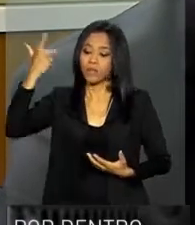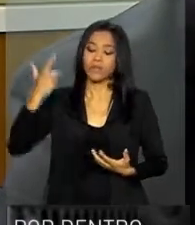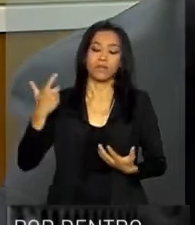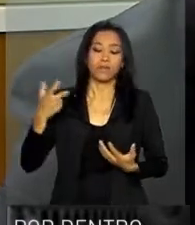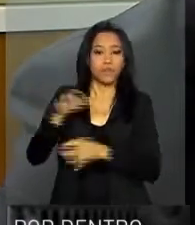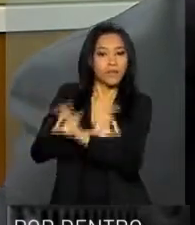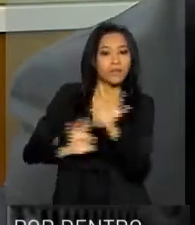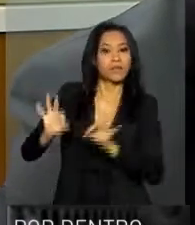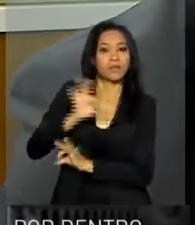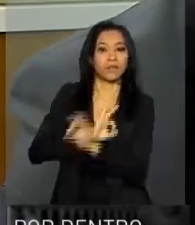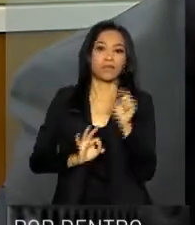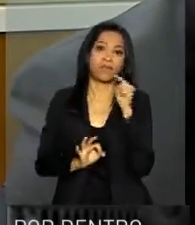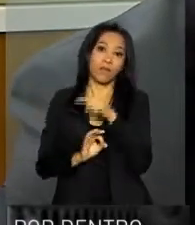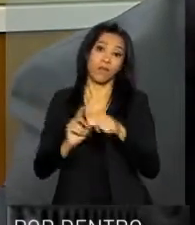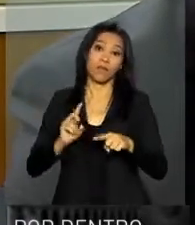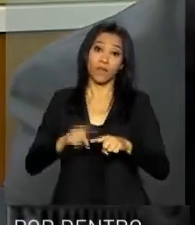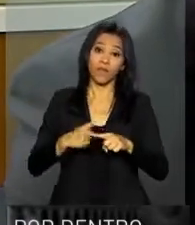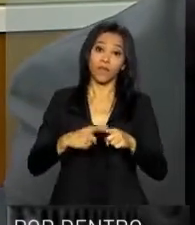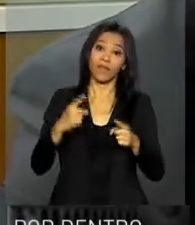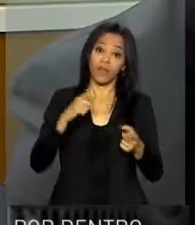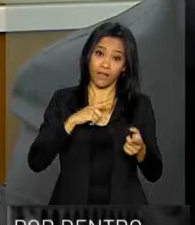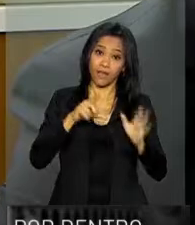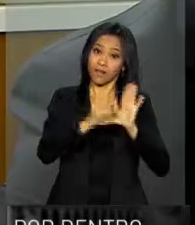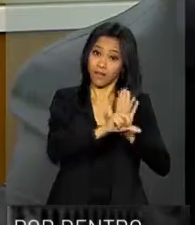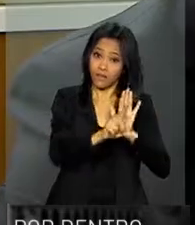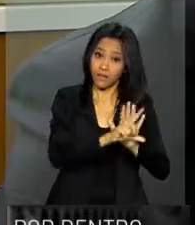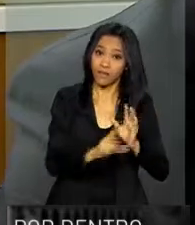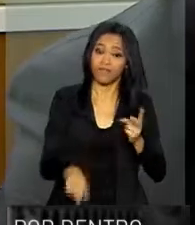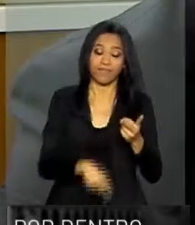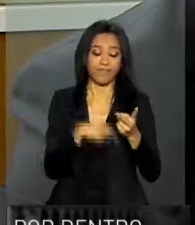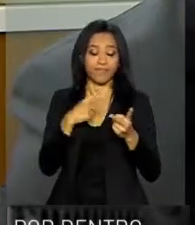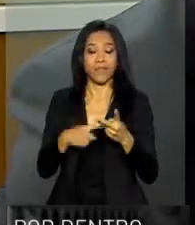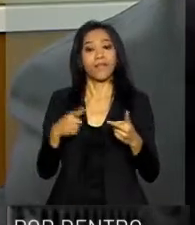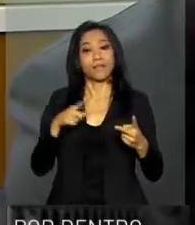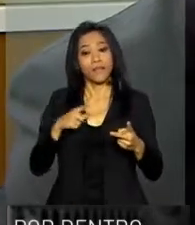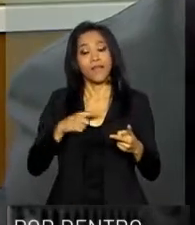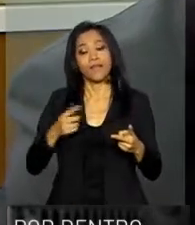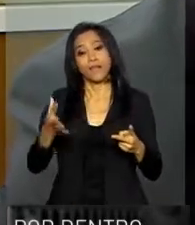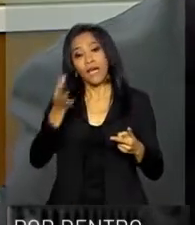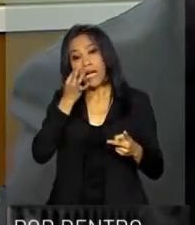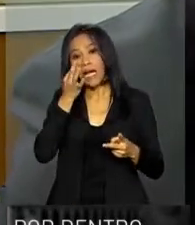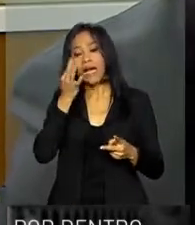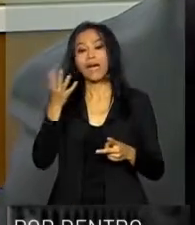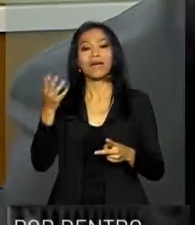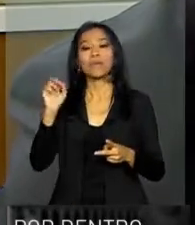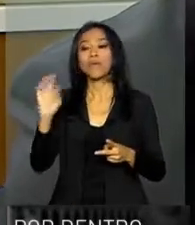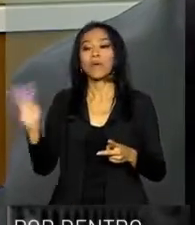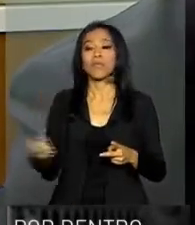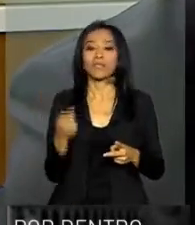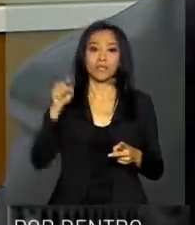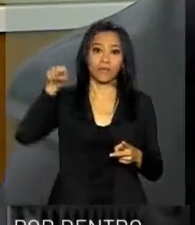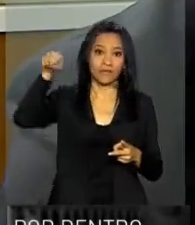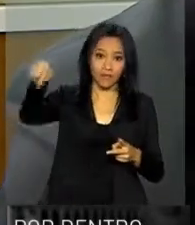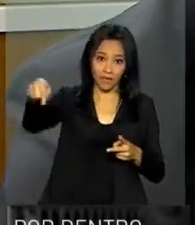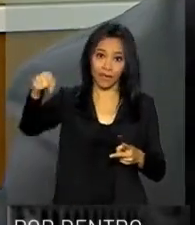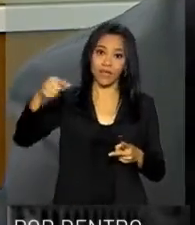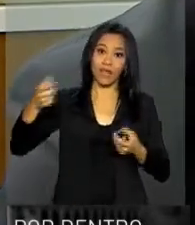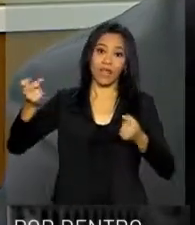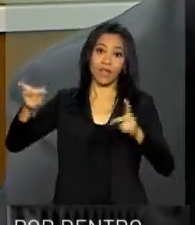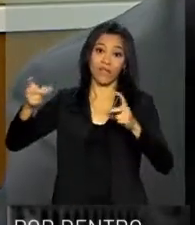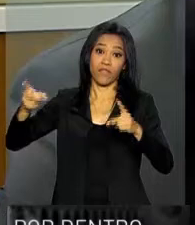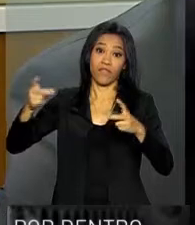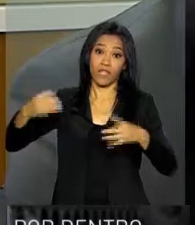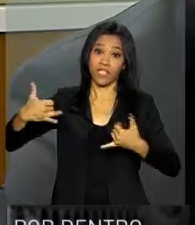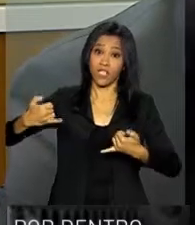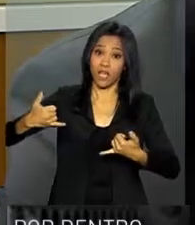de vista jurídico legal tanto do ponto de vista prático do tráfico de armas que é tão mais complexo que o próprio tráfico